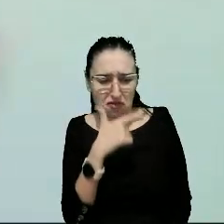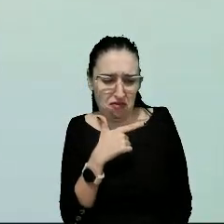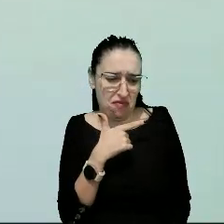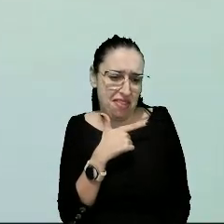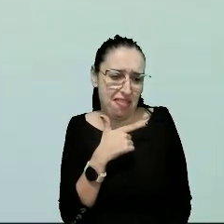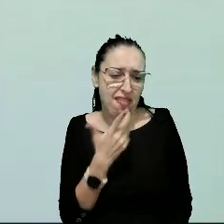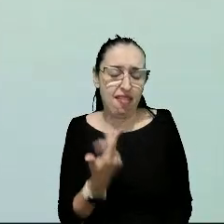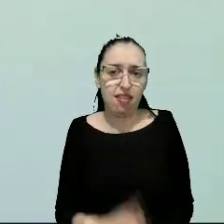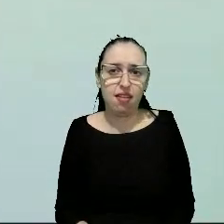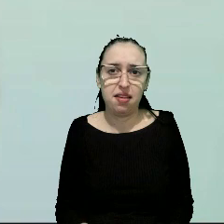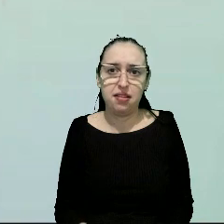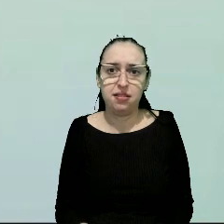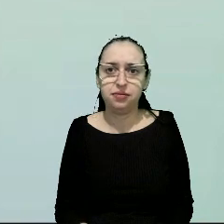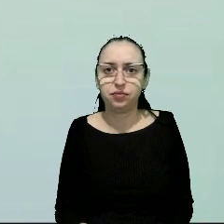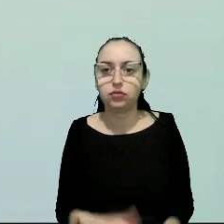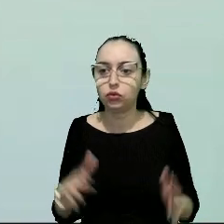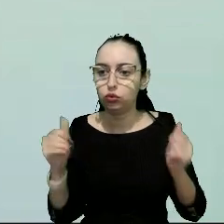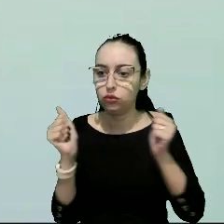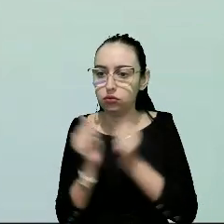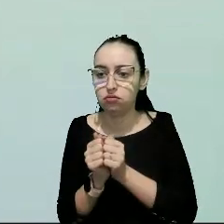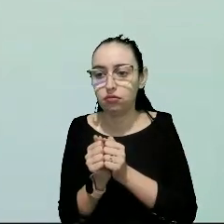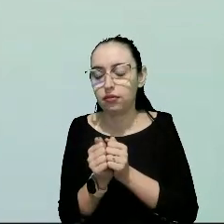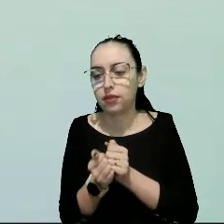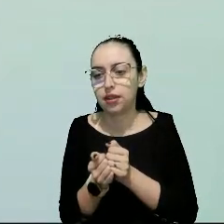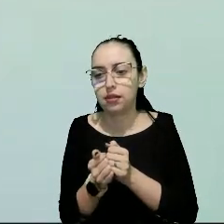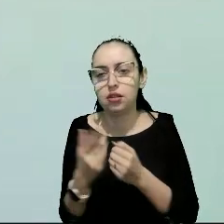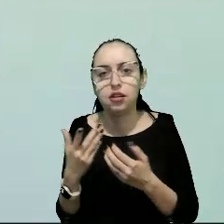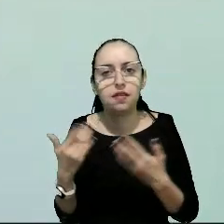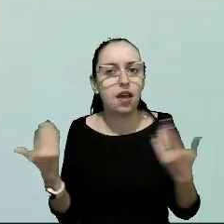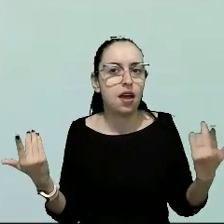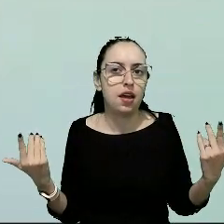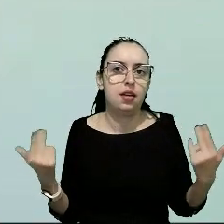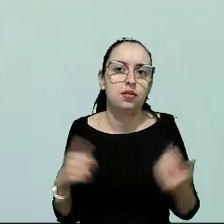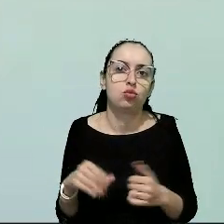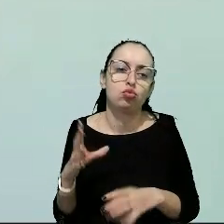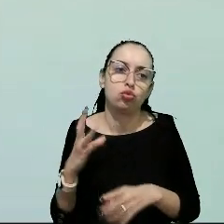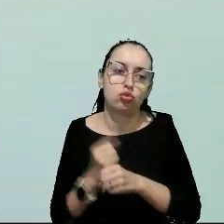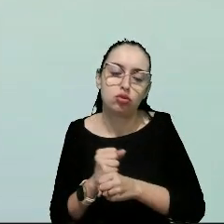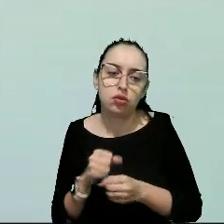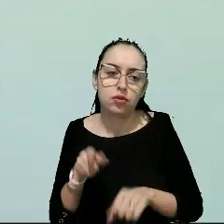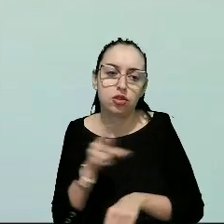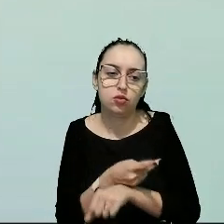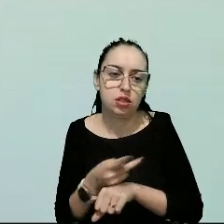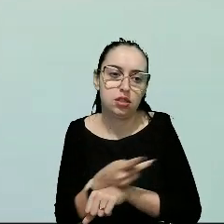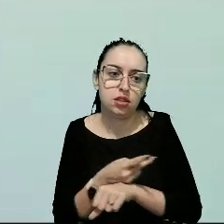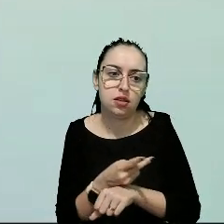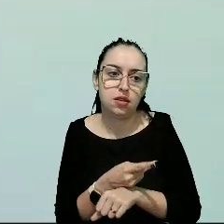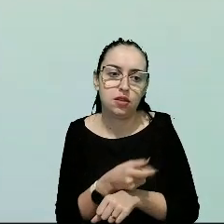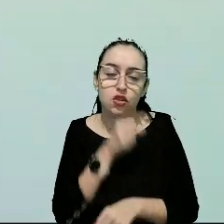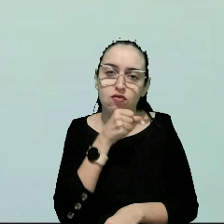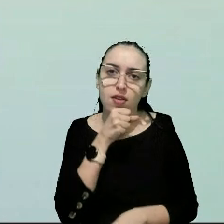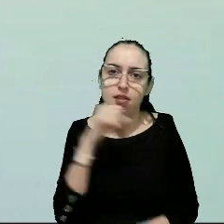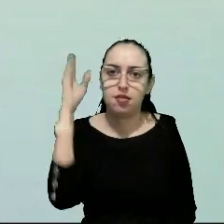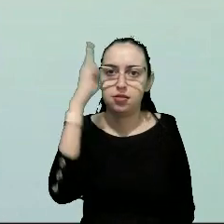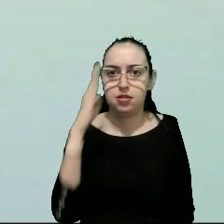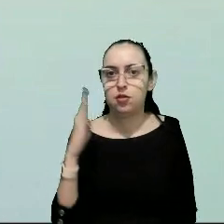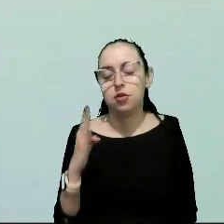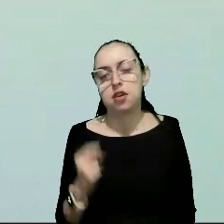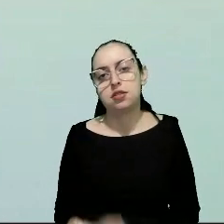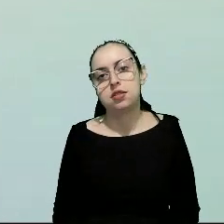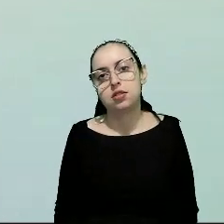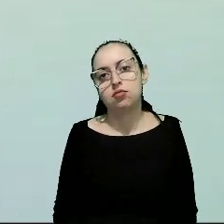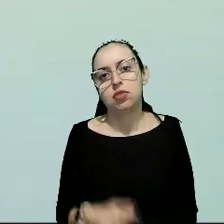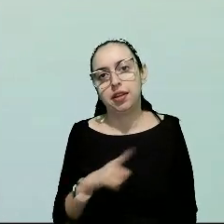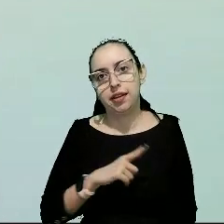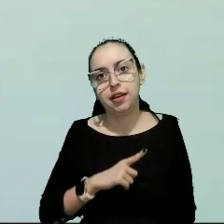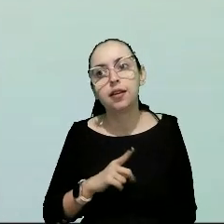velha e feia está muito junto aqui, né? Enfim, tem muitos dados de pesquisas que mostram que envelhecer no